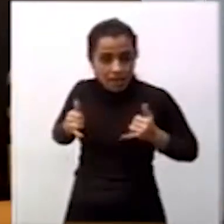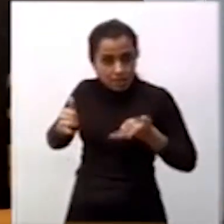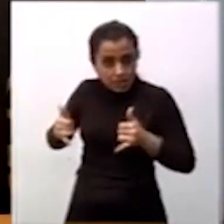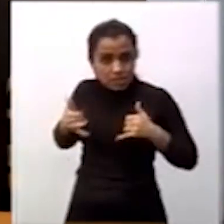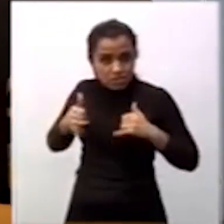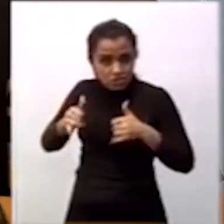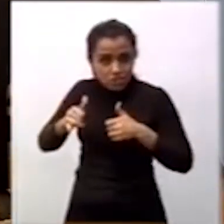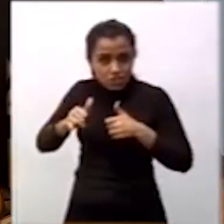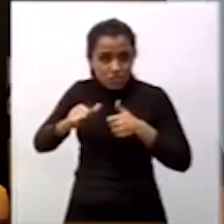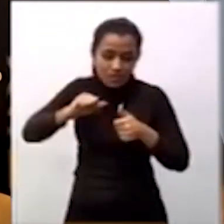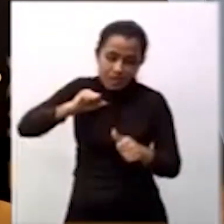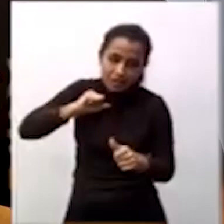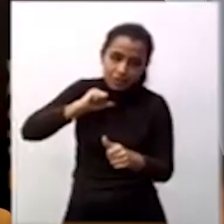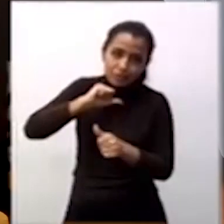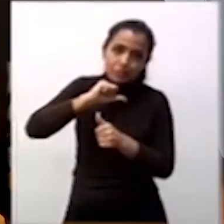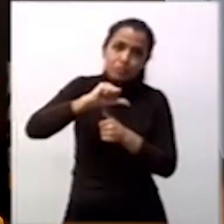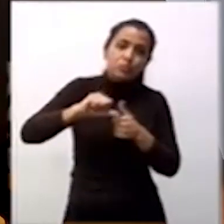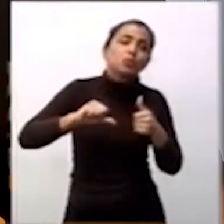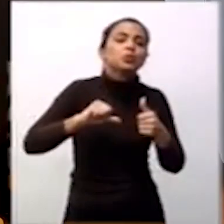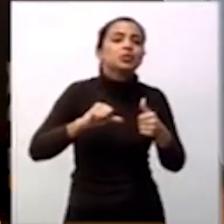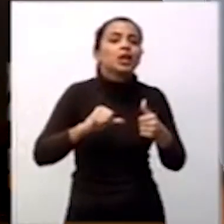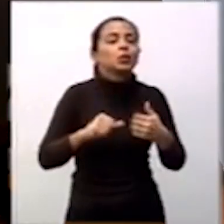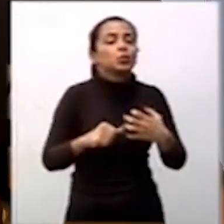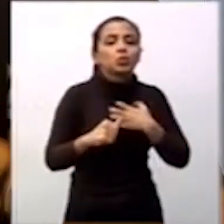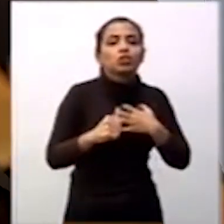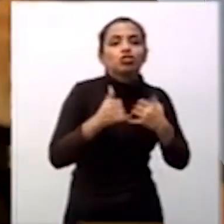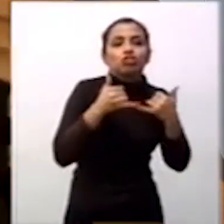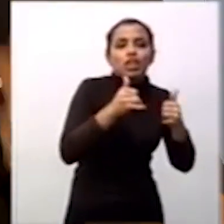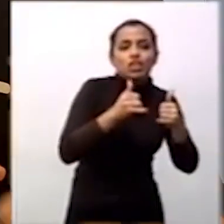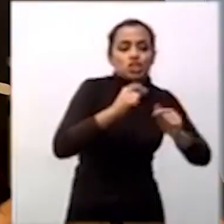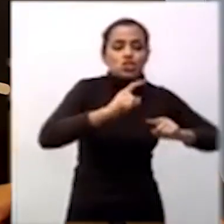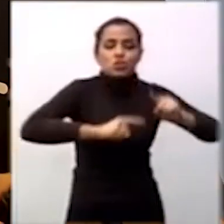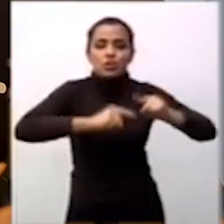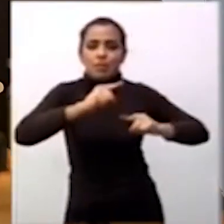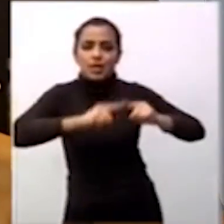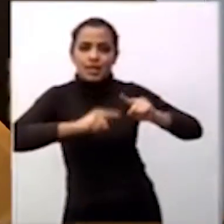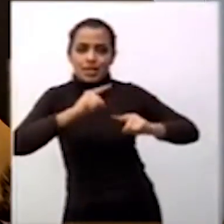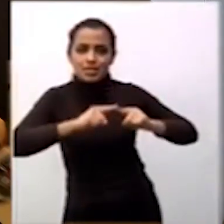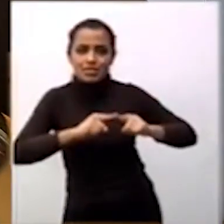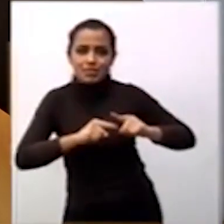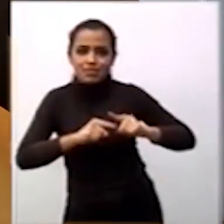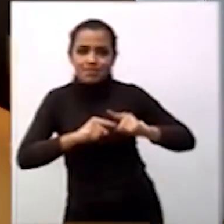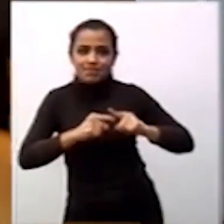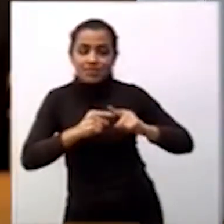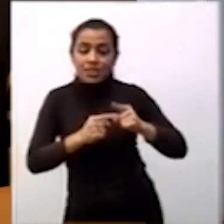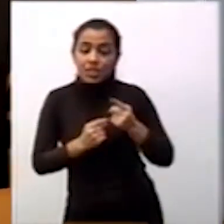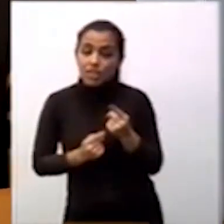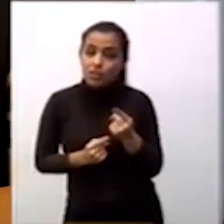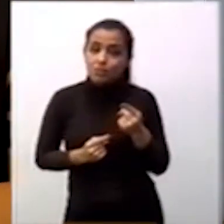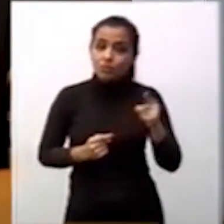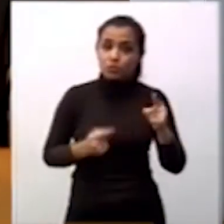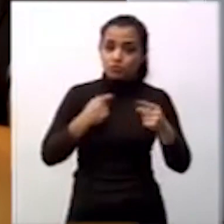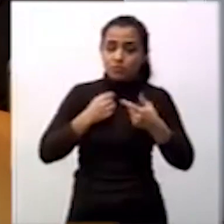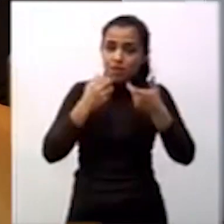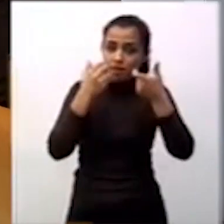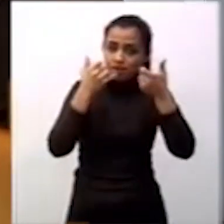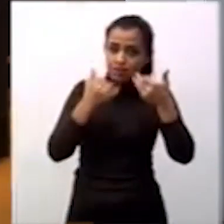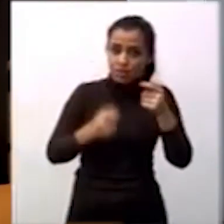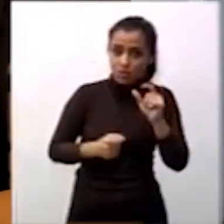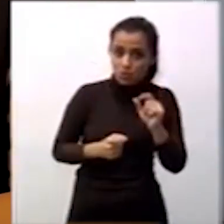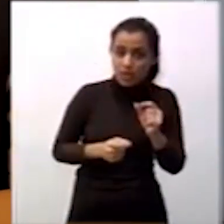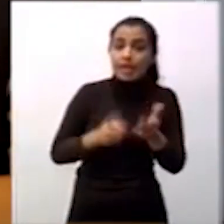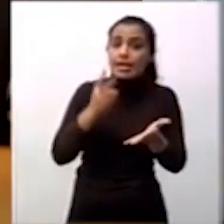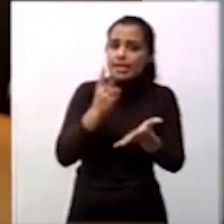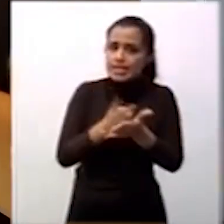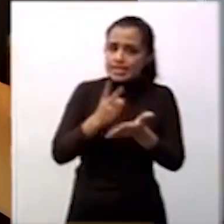se transformar em algum outro tipo de energia nos aparelhos. E por último, nós dissemos que sempre tem uma porção de